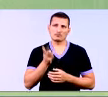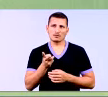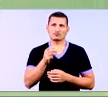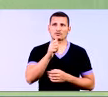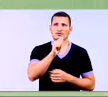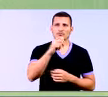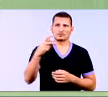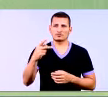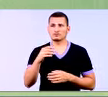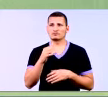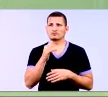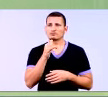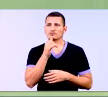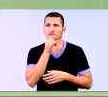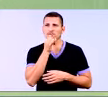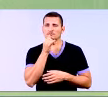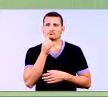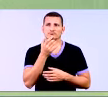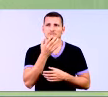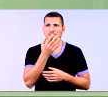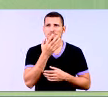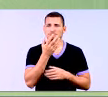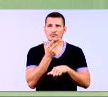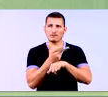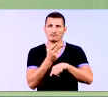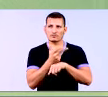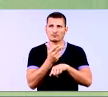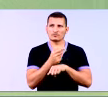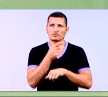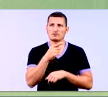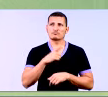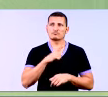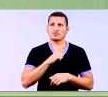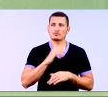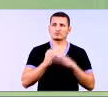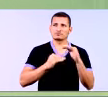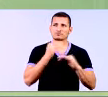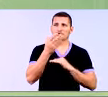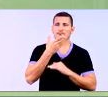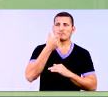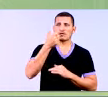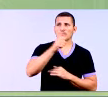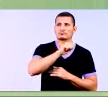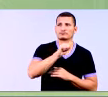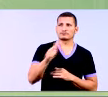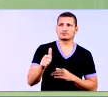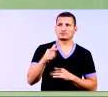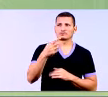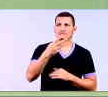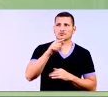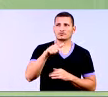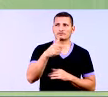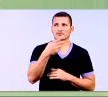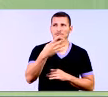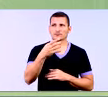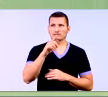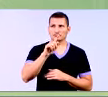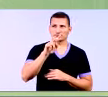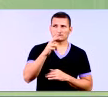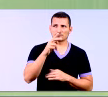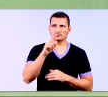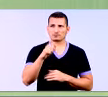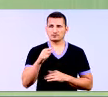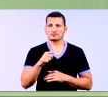ver filme, ele tem um desempenho melhor do que esse aqui de 3,4 GHz. O processador é muito mais moderno aqui, mas